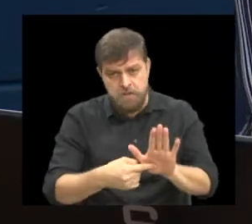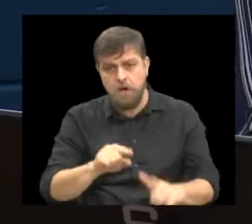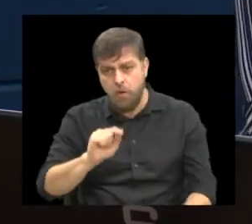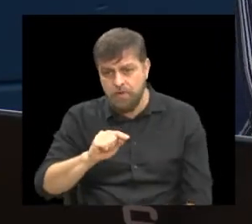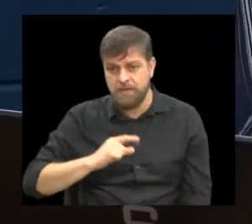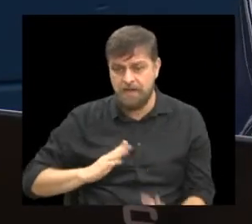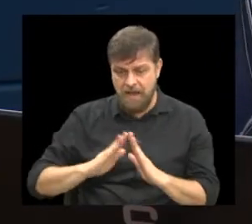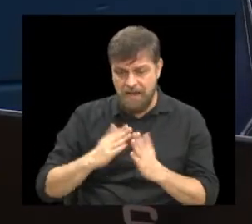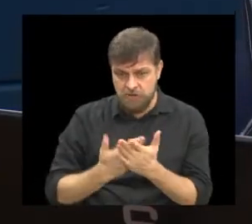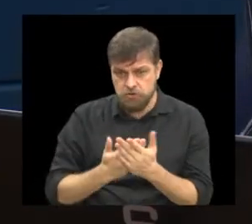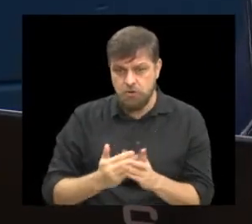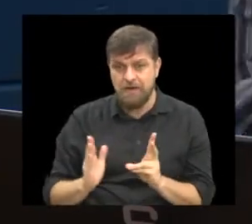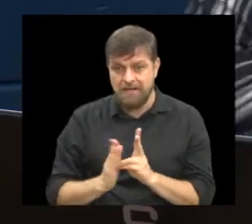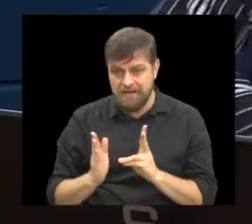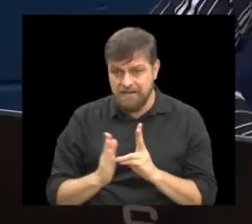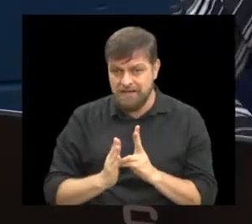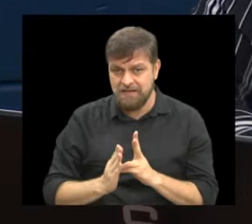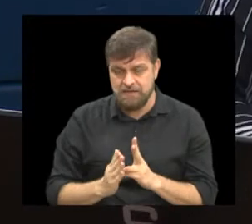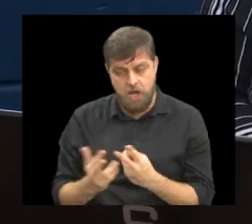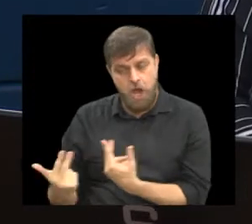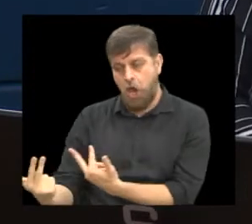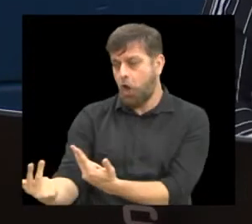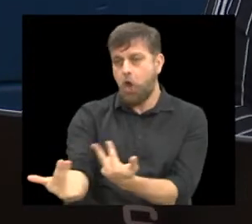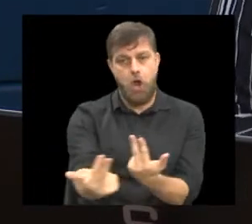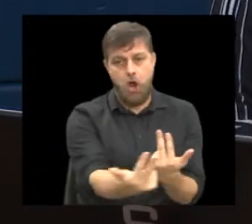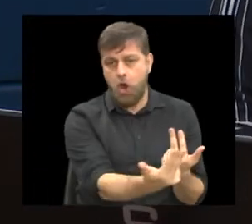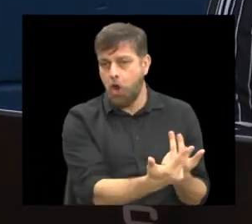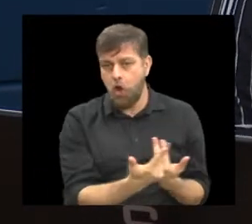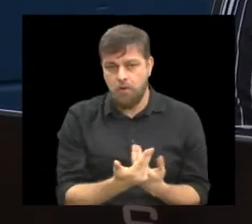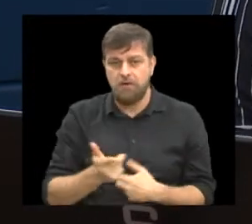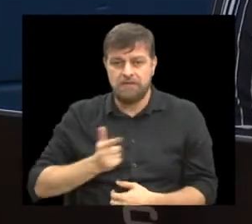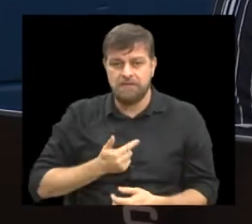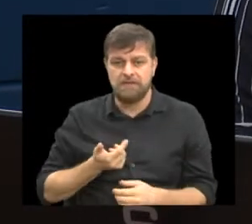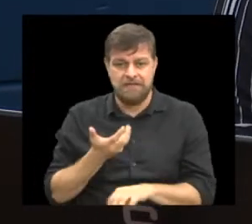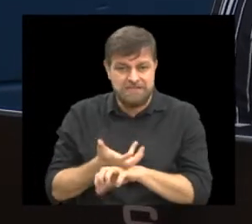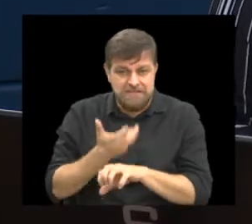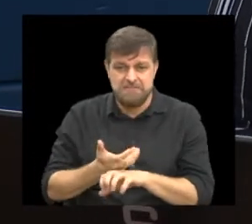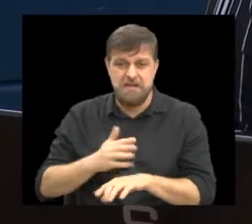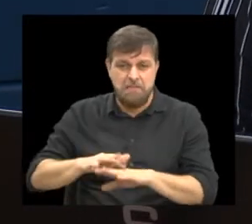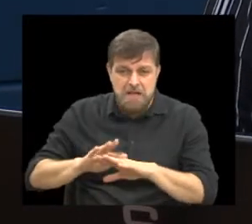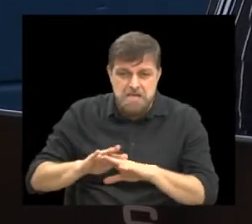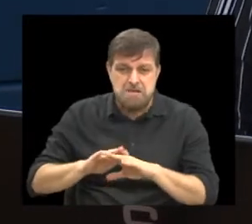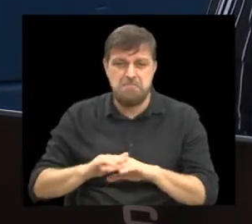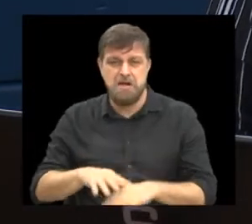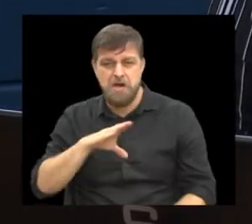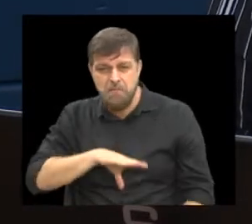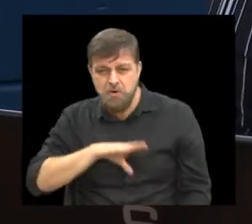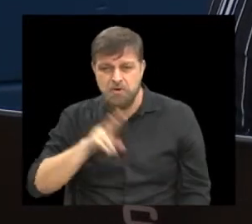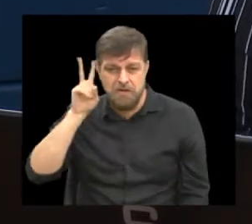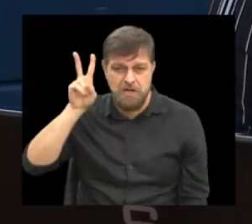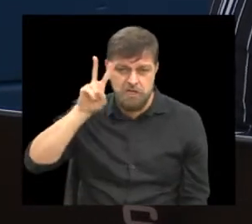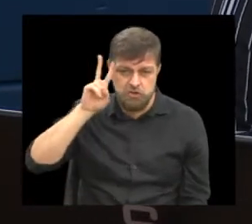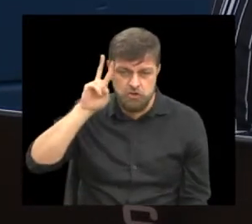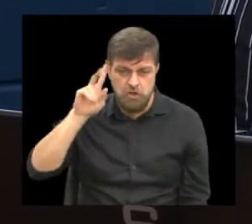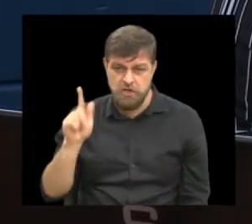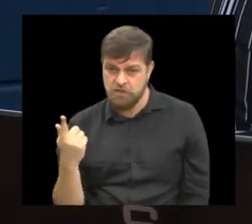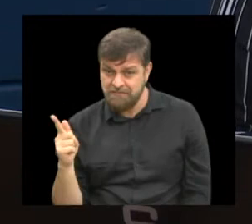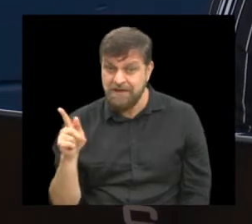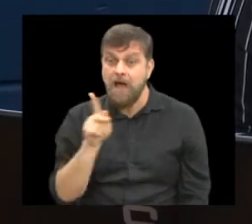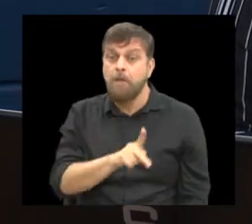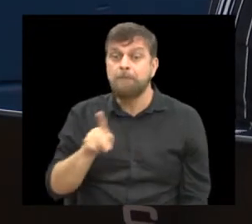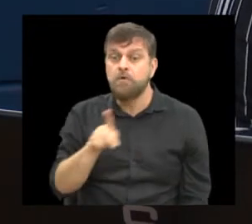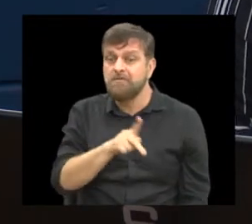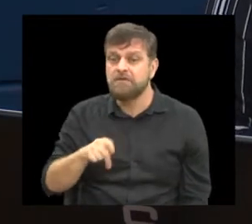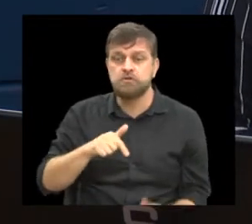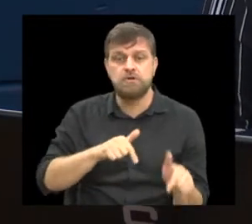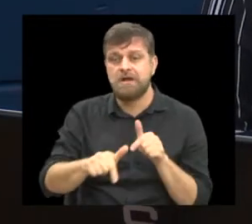a Tiquira é uma escola como qualquer outra escola. Tem matemática, português, história, geografia, são professores que estão lá dentro,